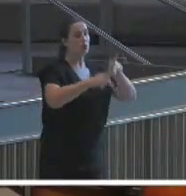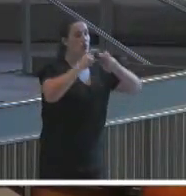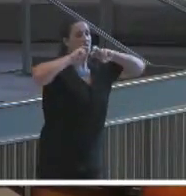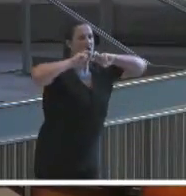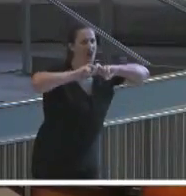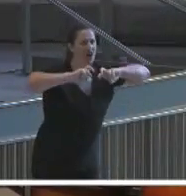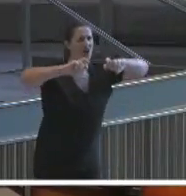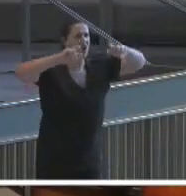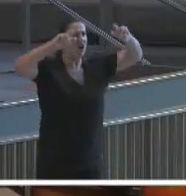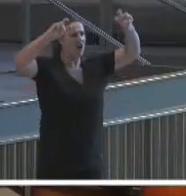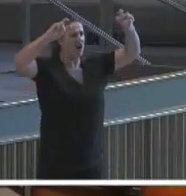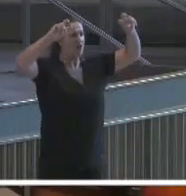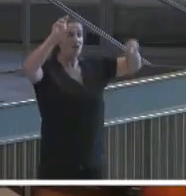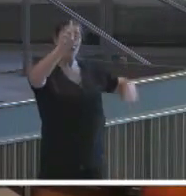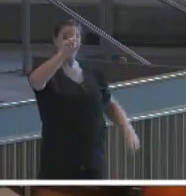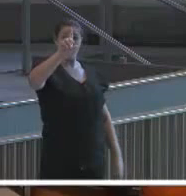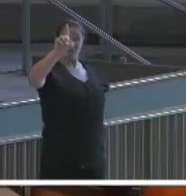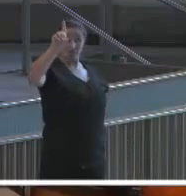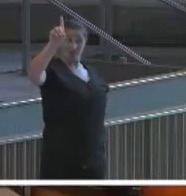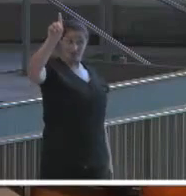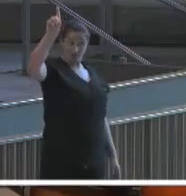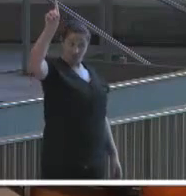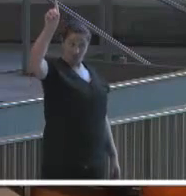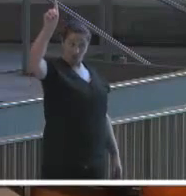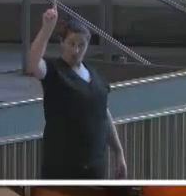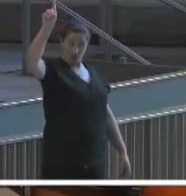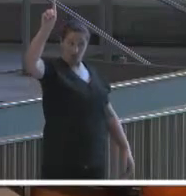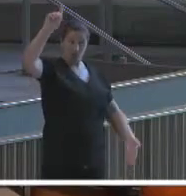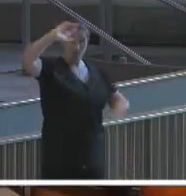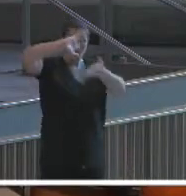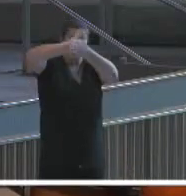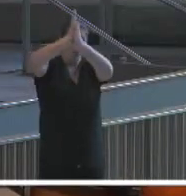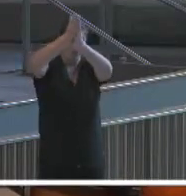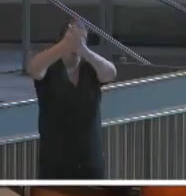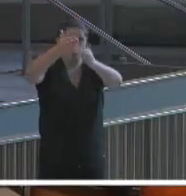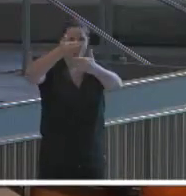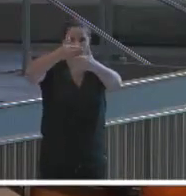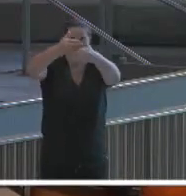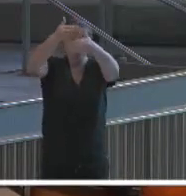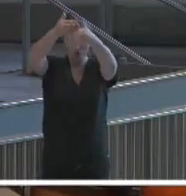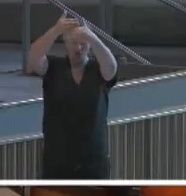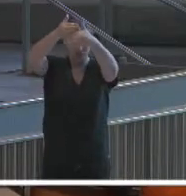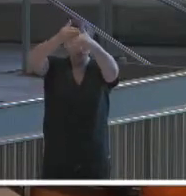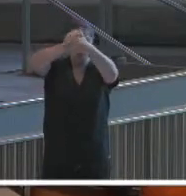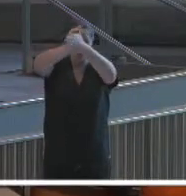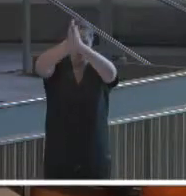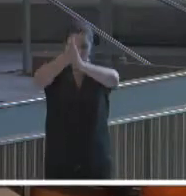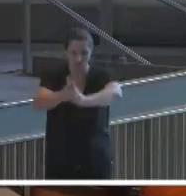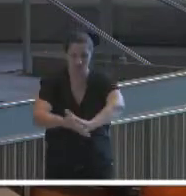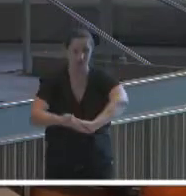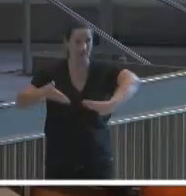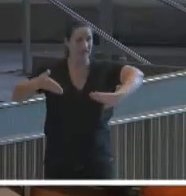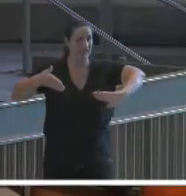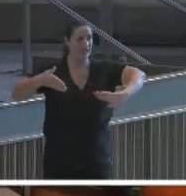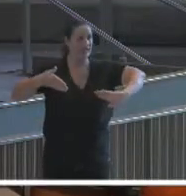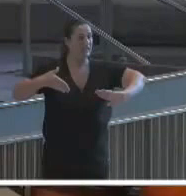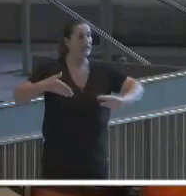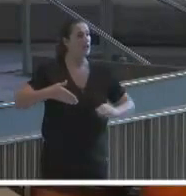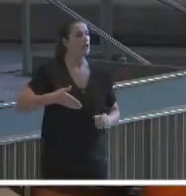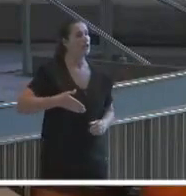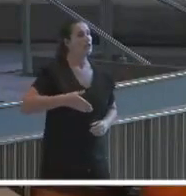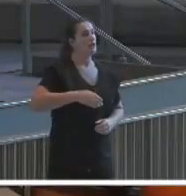e Deus, de alguma maneira, derrubaria as muralhas de Jericó. E enquanto Jericó